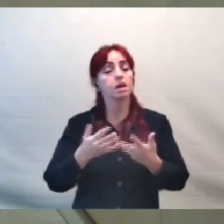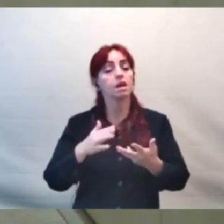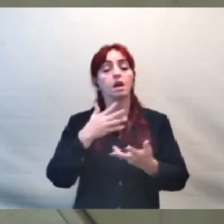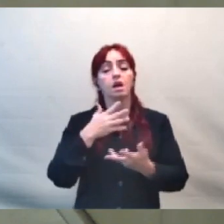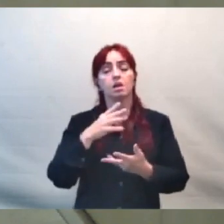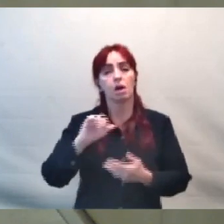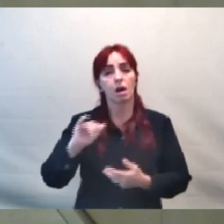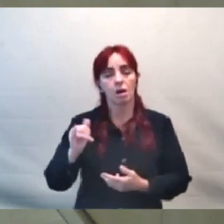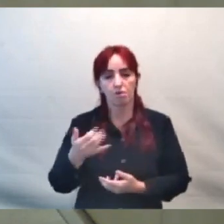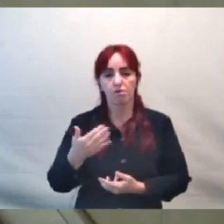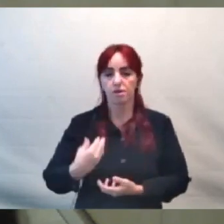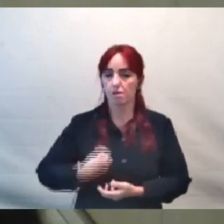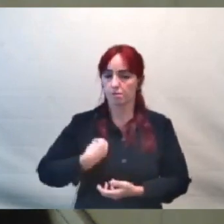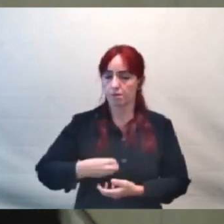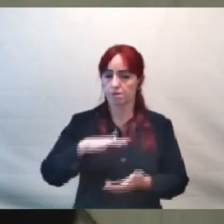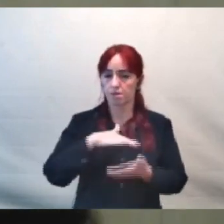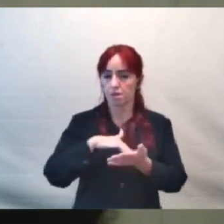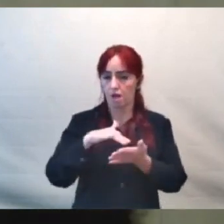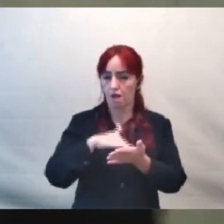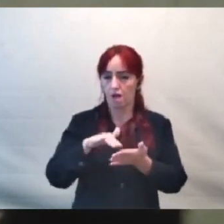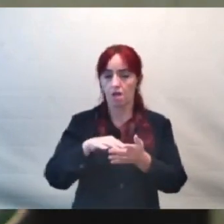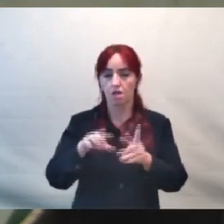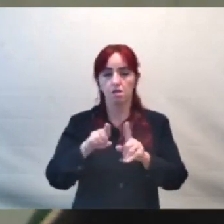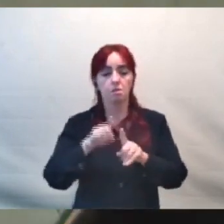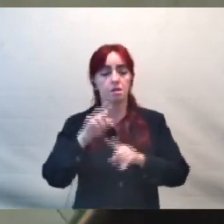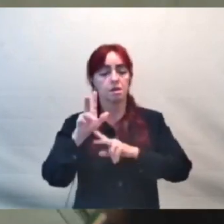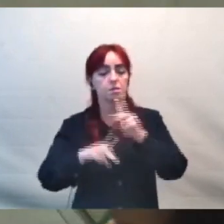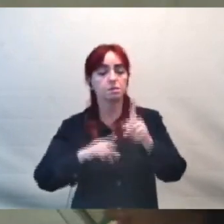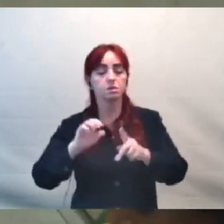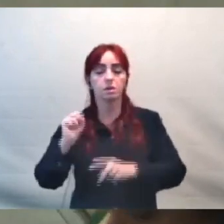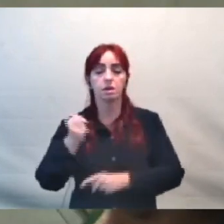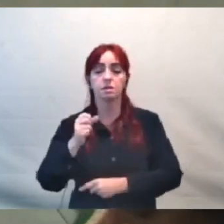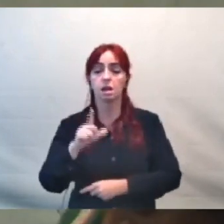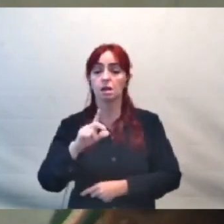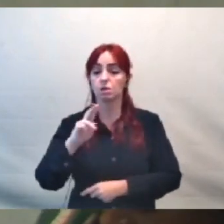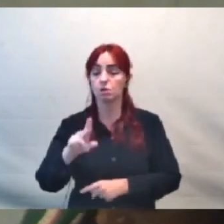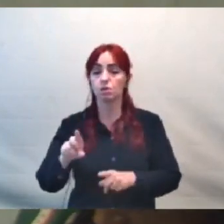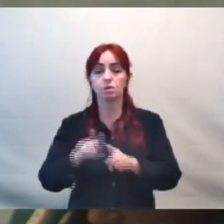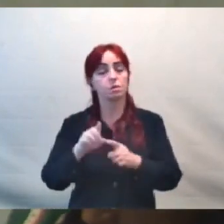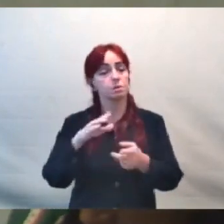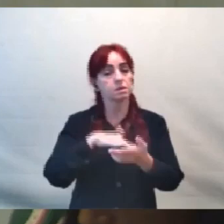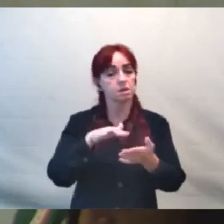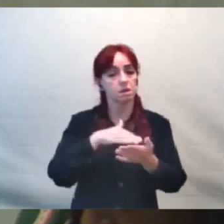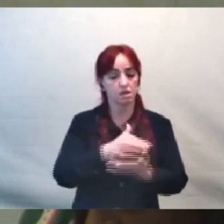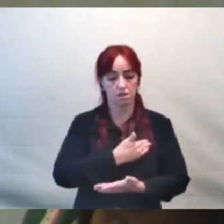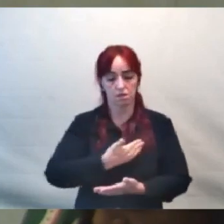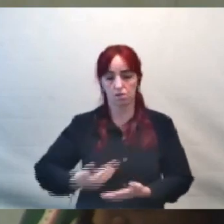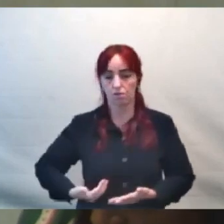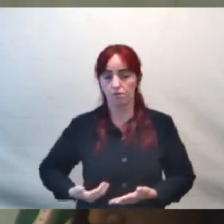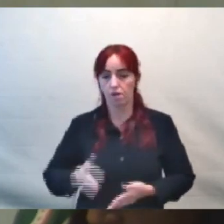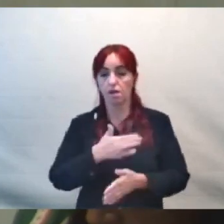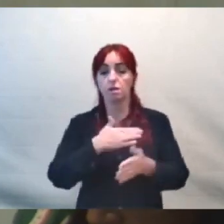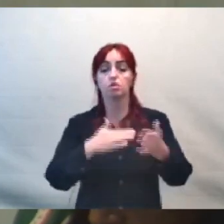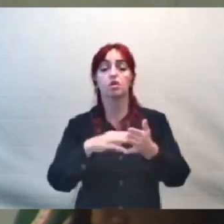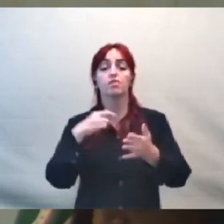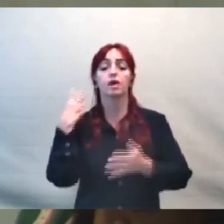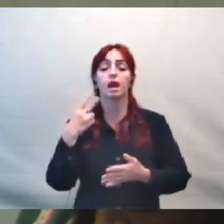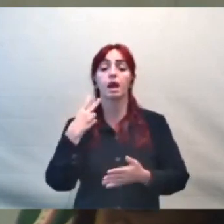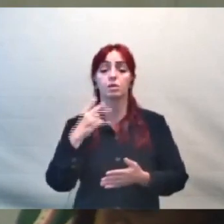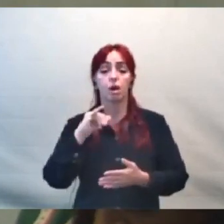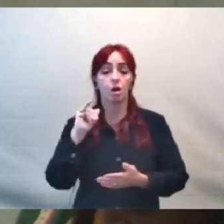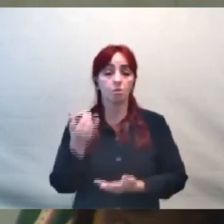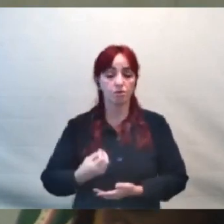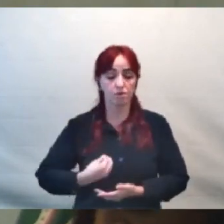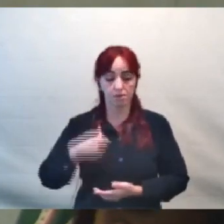Sudecap, do pessoal da CLU, que está aqui, do pessoal da Secretaria de Governo e também de todos os vereadores, porque